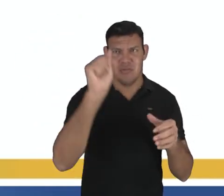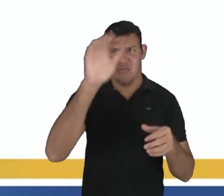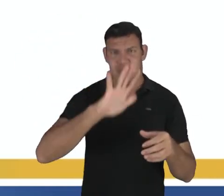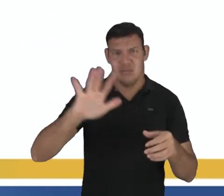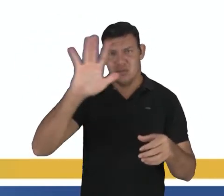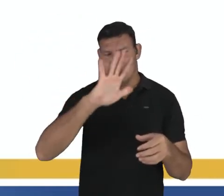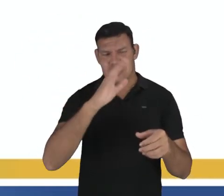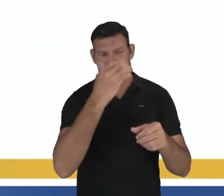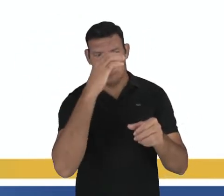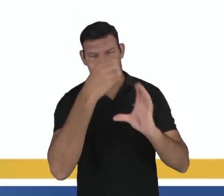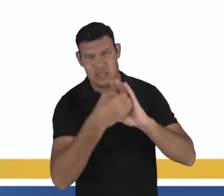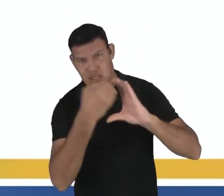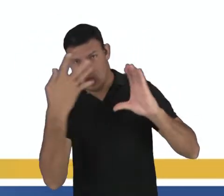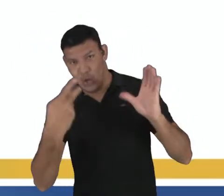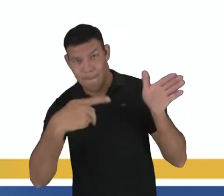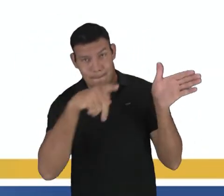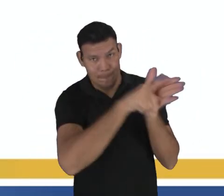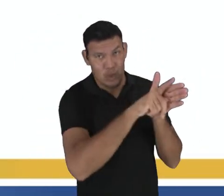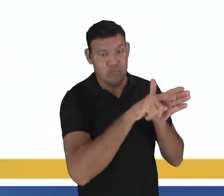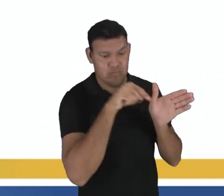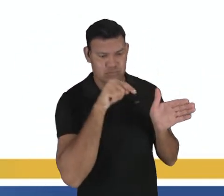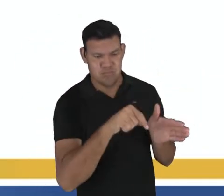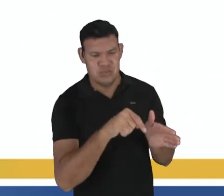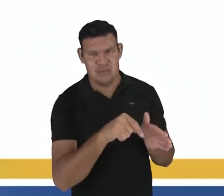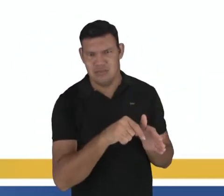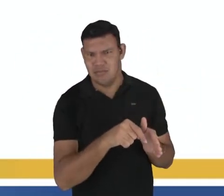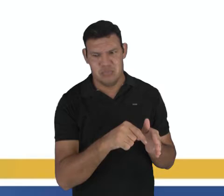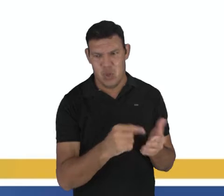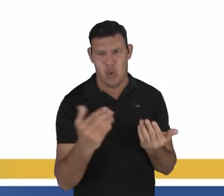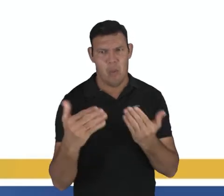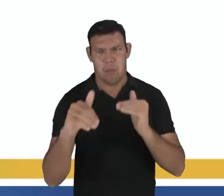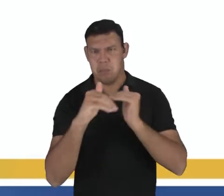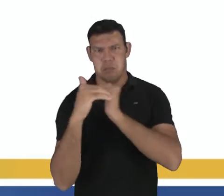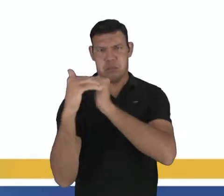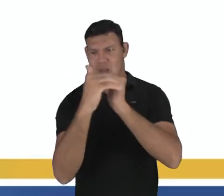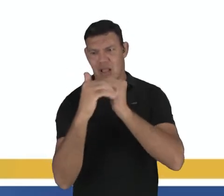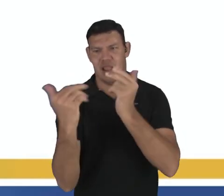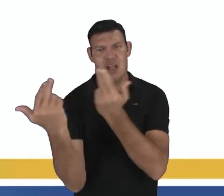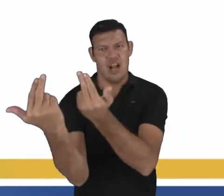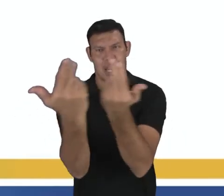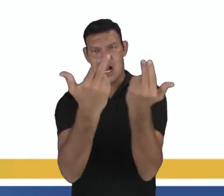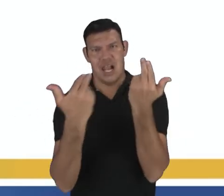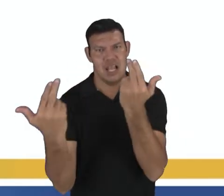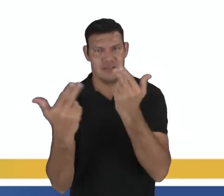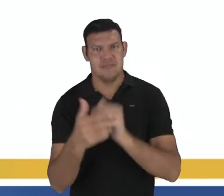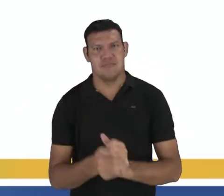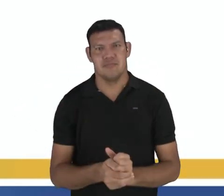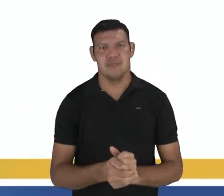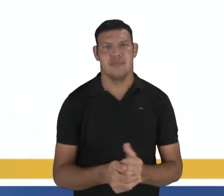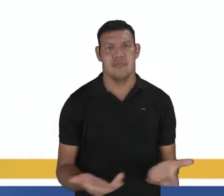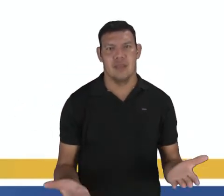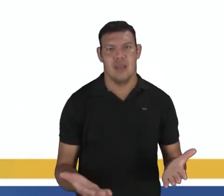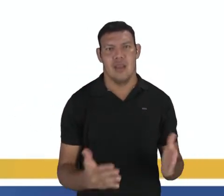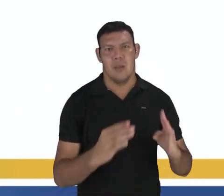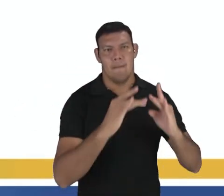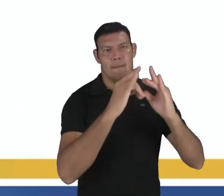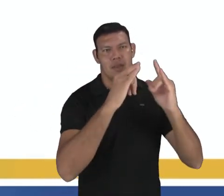alguns traços culturais próprios e dizer que todos os africanos são assim, né, que moram em barracas